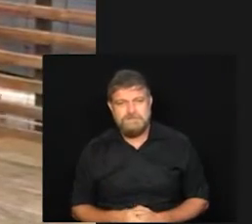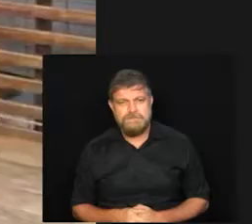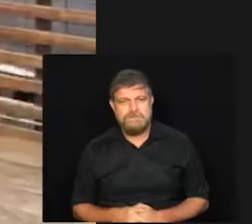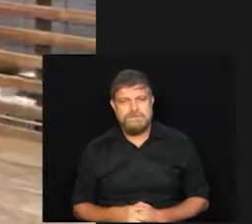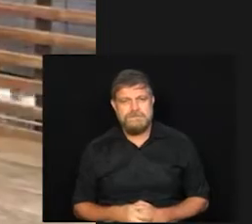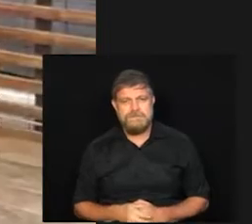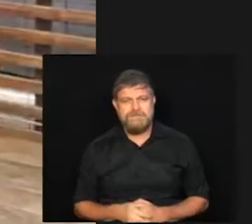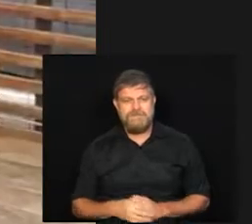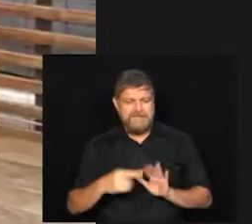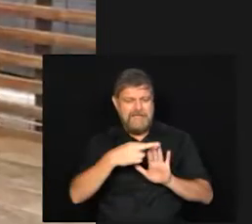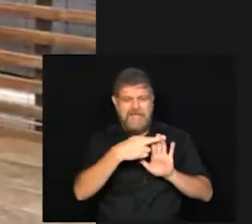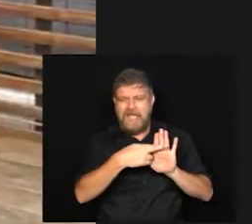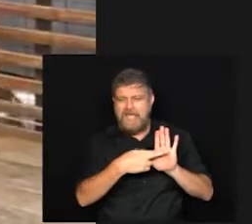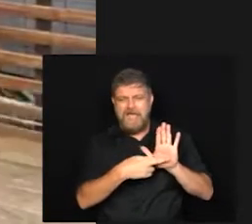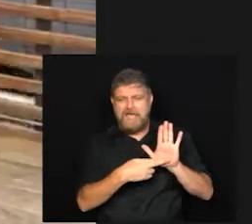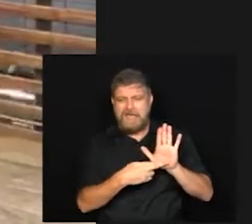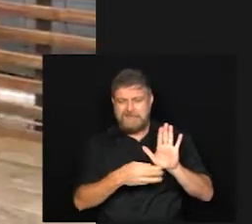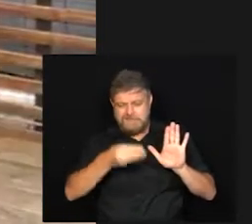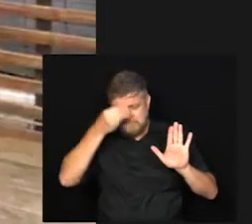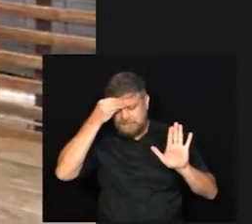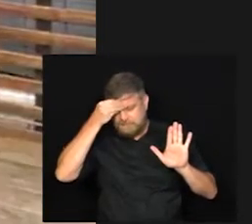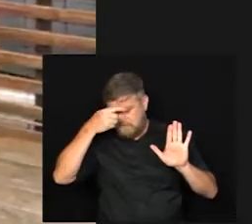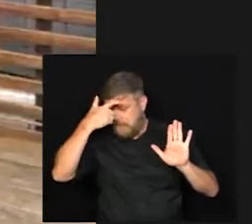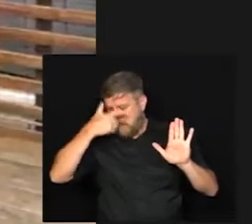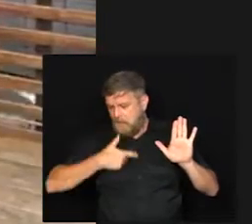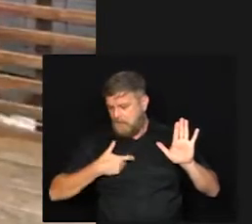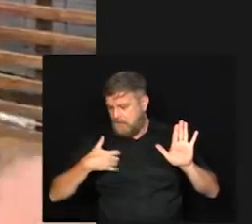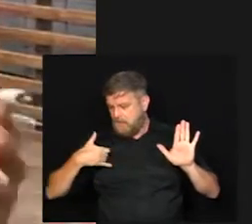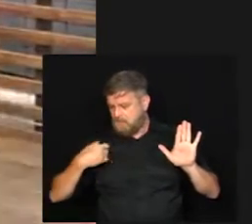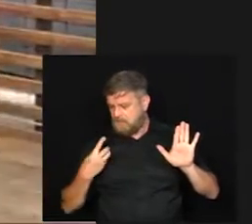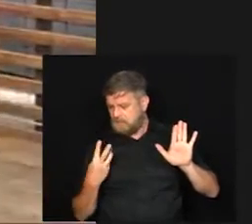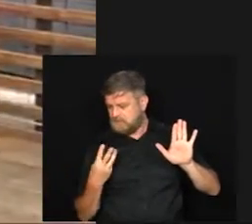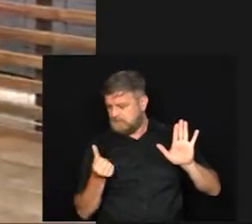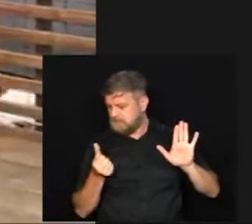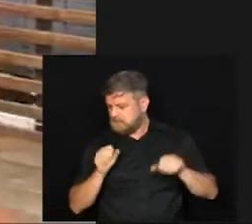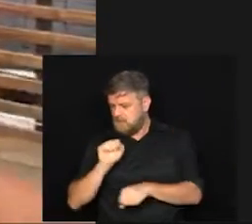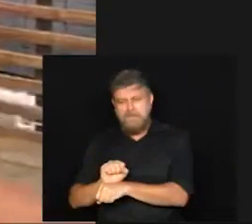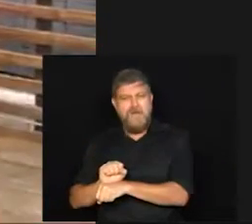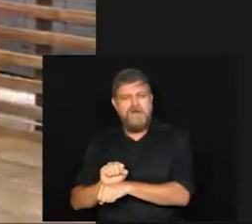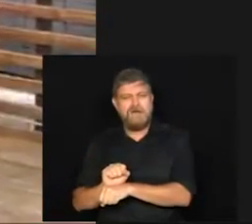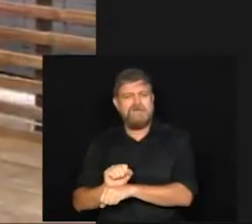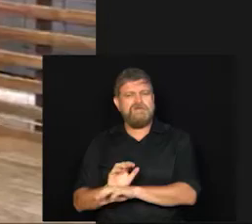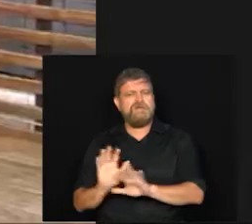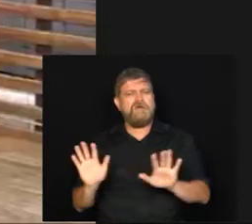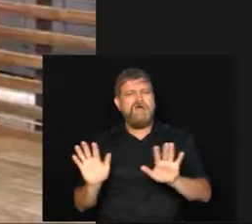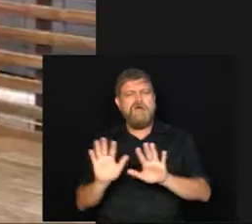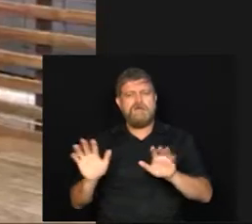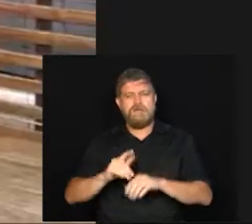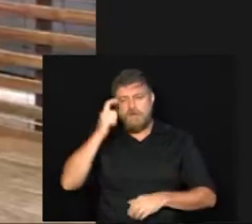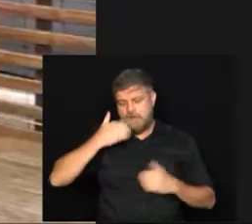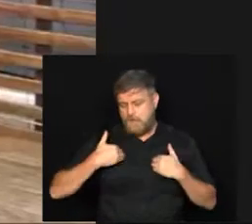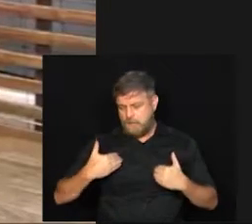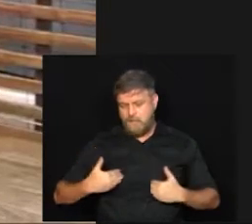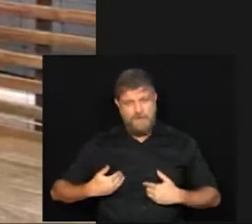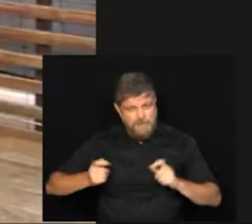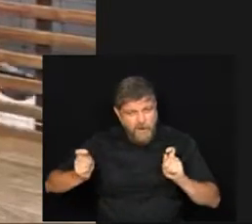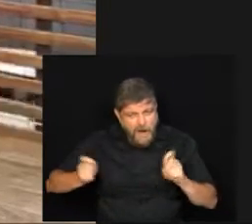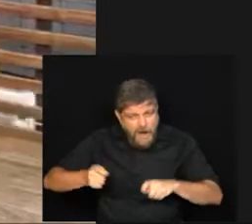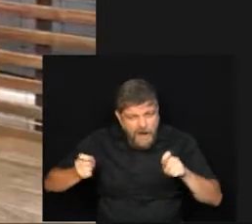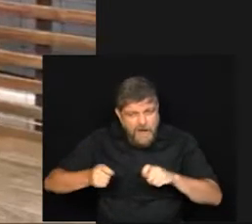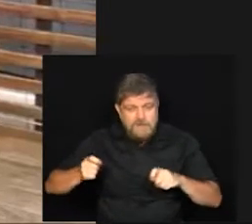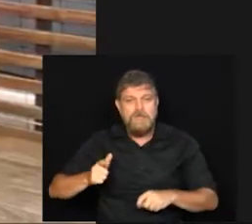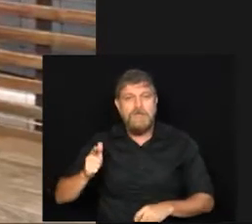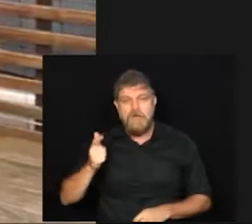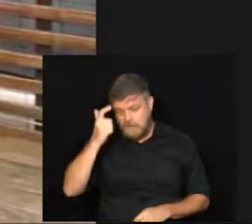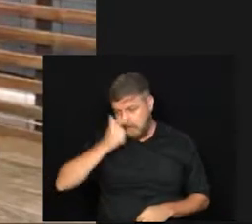não tenho uma regra, né? Eu não tenho isso na minha cabeça, falar assim, não, com 36 anos eu paro. Não, é até quando meu corpo permitir a jogar